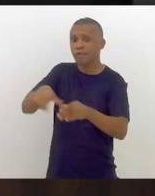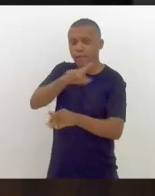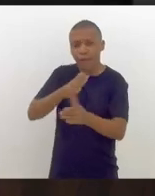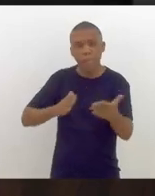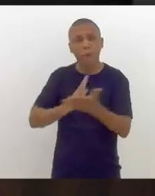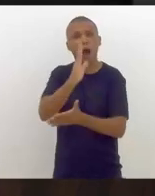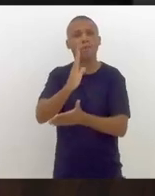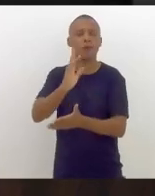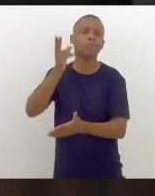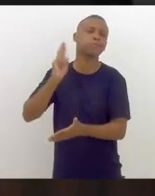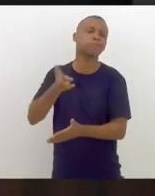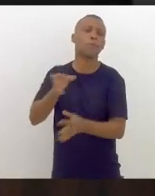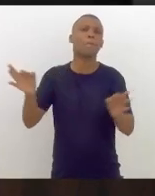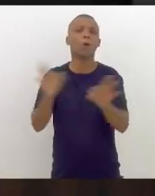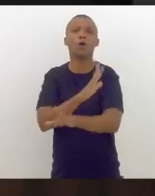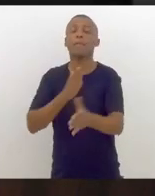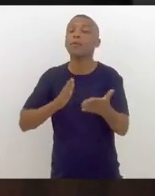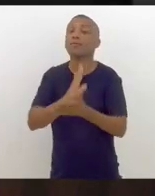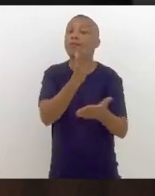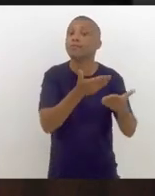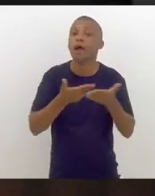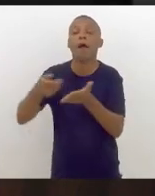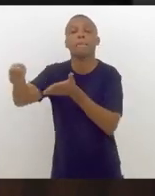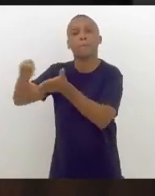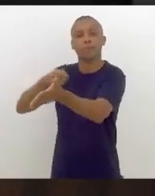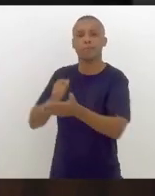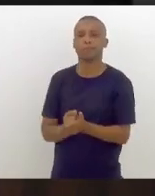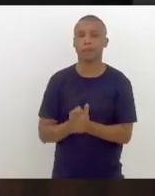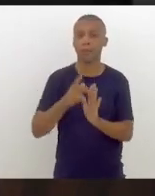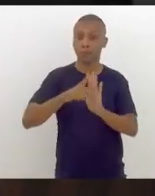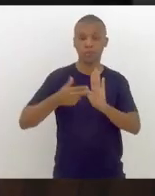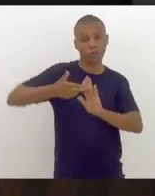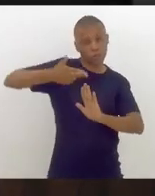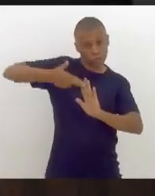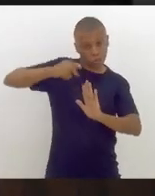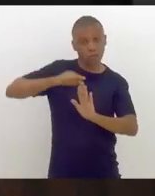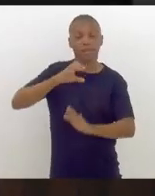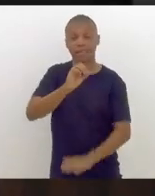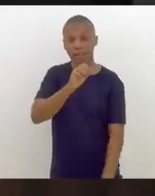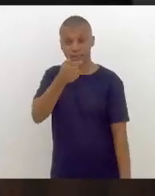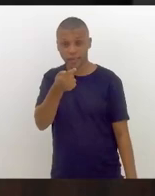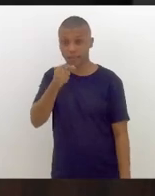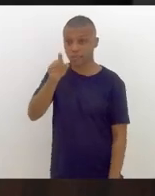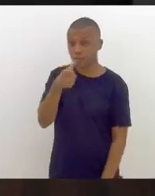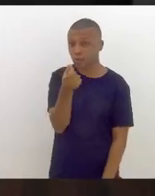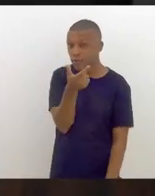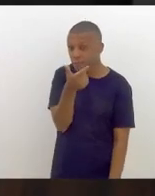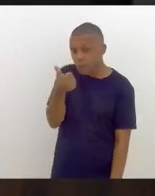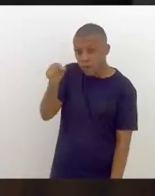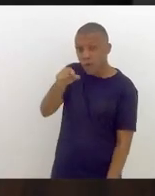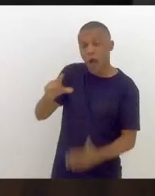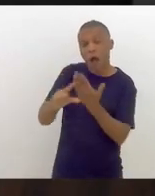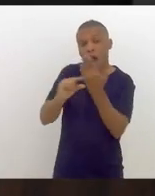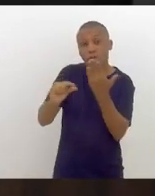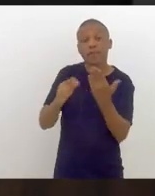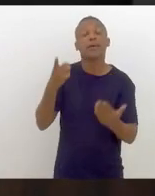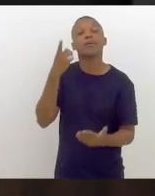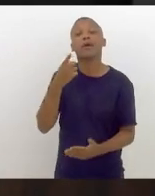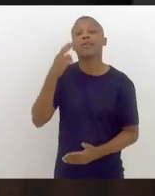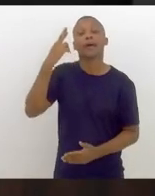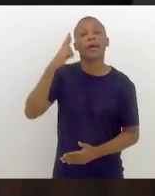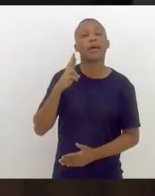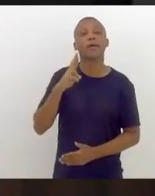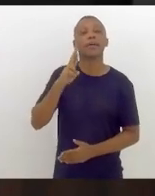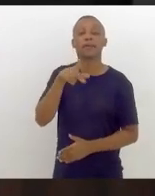aprovam permaneça Como estão aprovado vai à promulgação projeto de resolução nove zero sete de 21 e autoria deputada Renata Souza